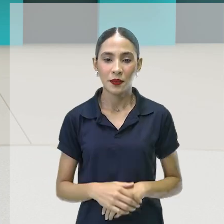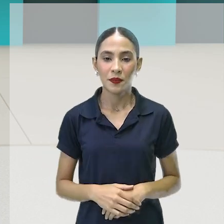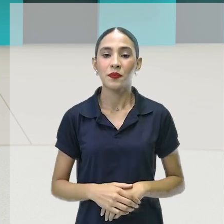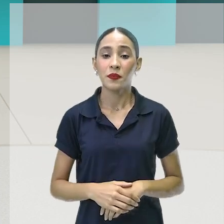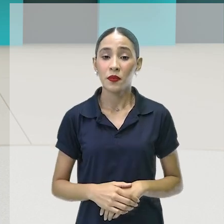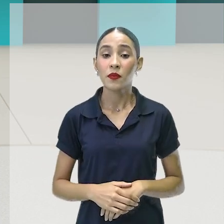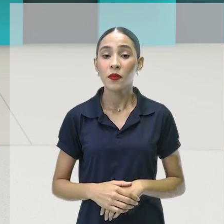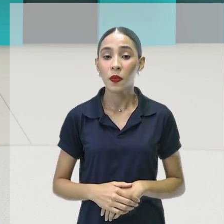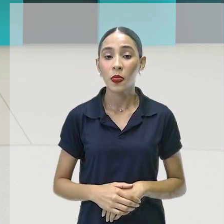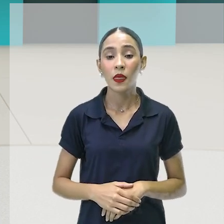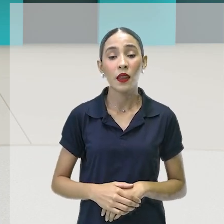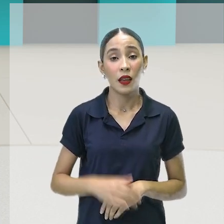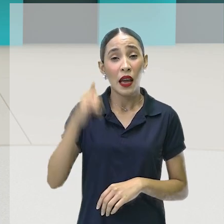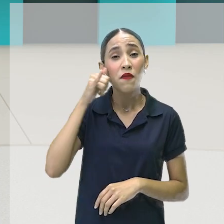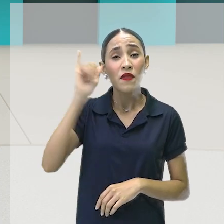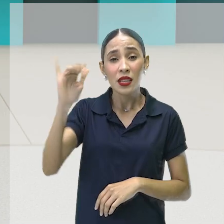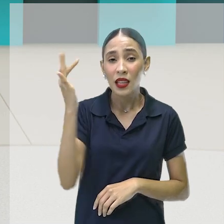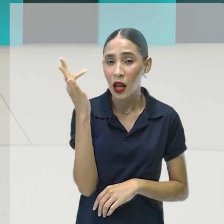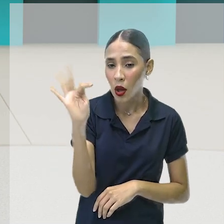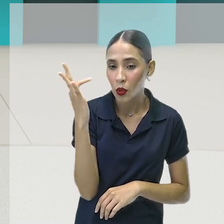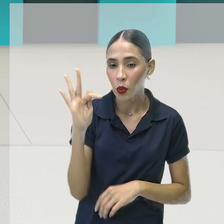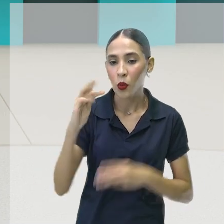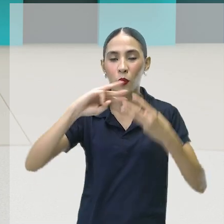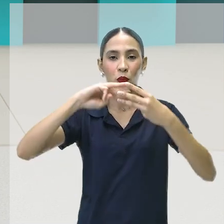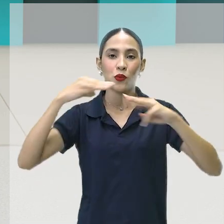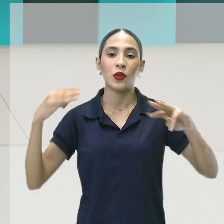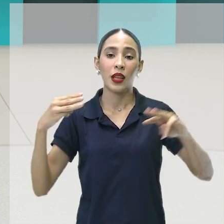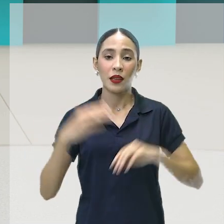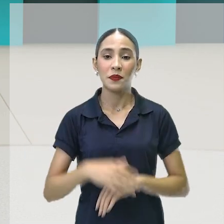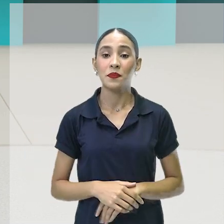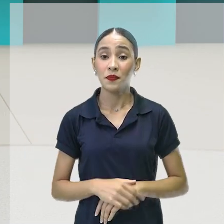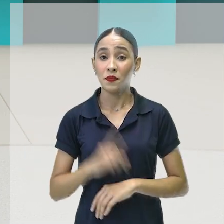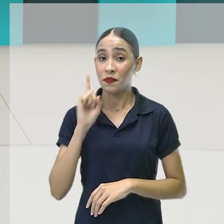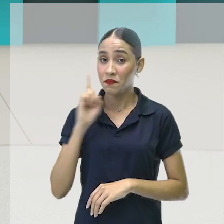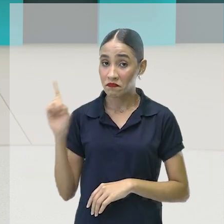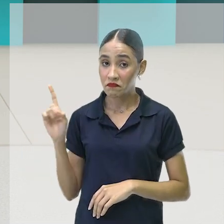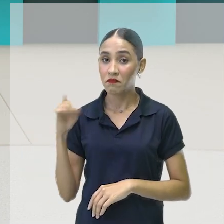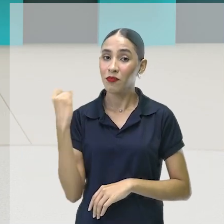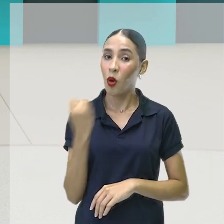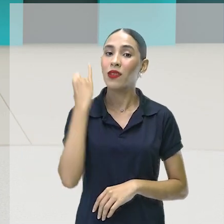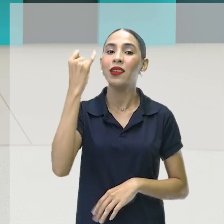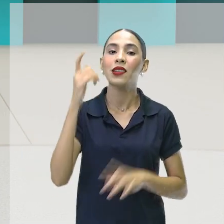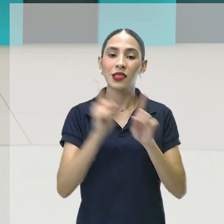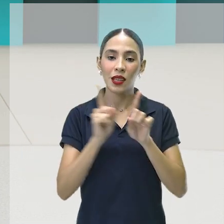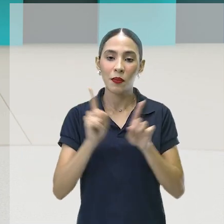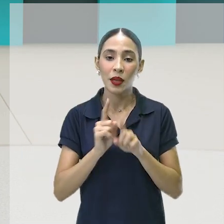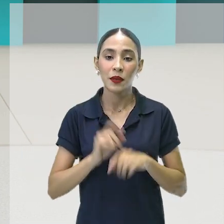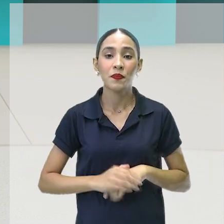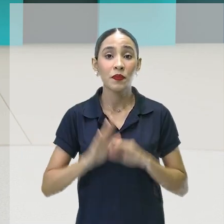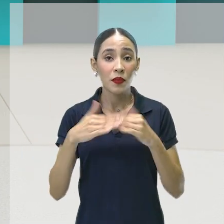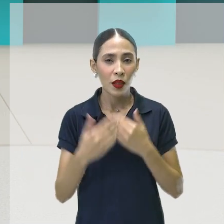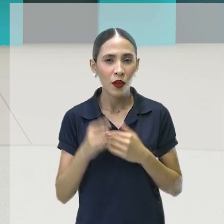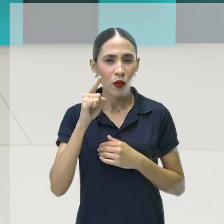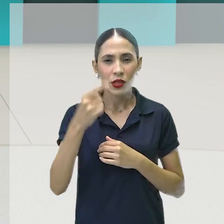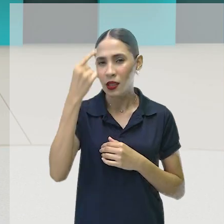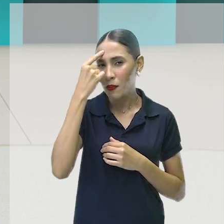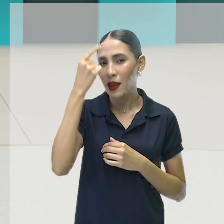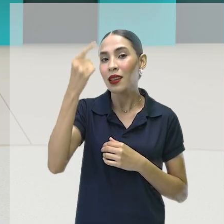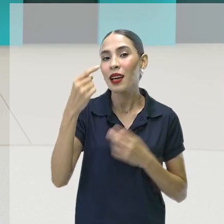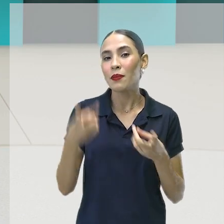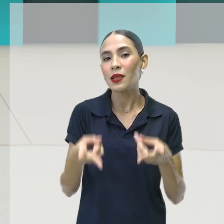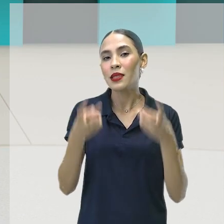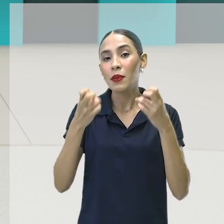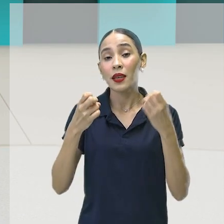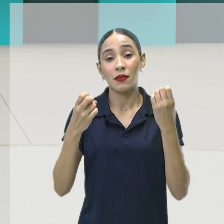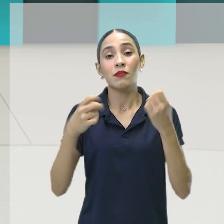produtivo. Previne dores musculares, bem importante, né? Então, já deu para a gente perceber que